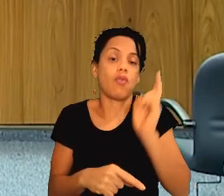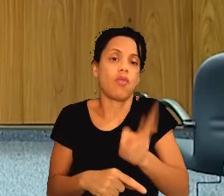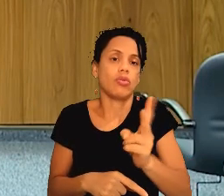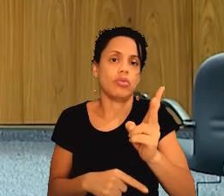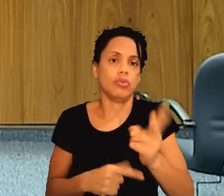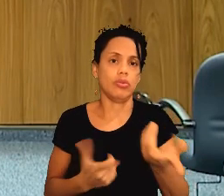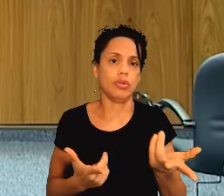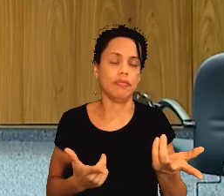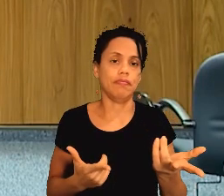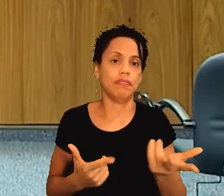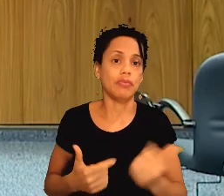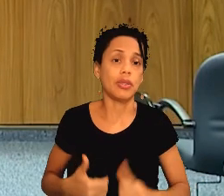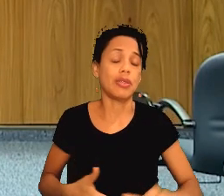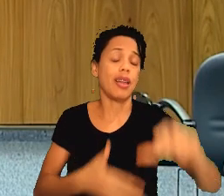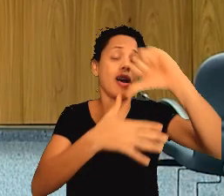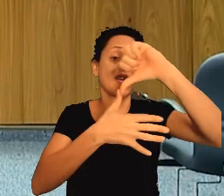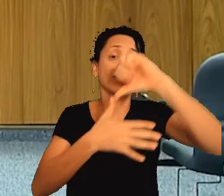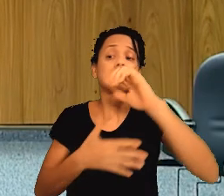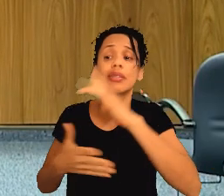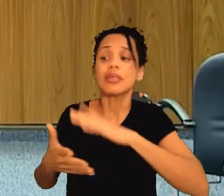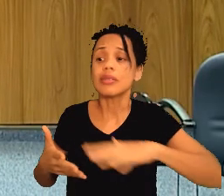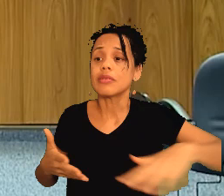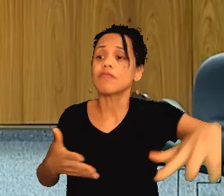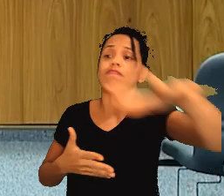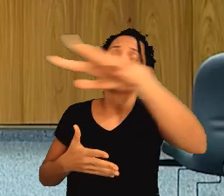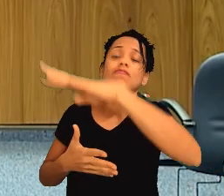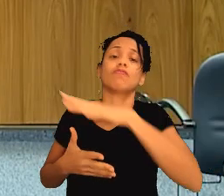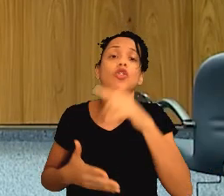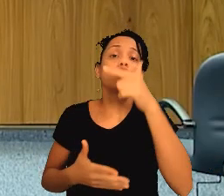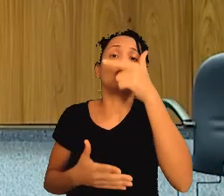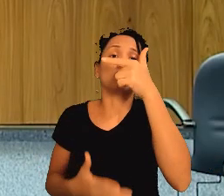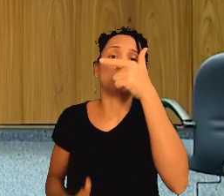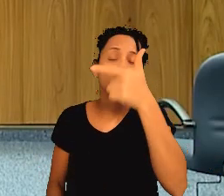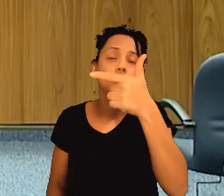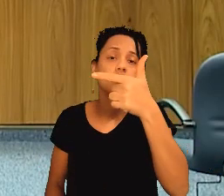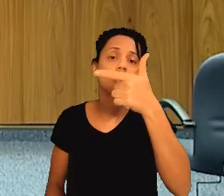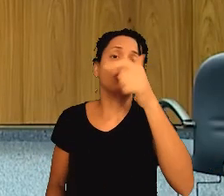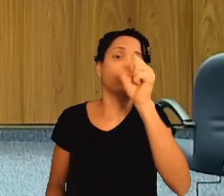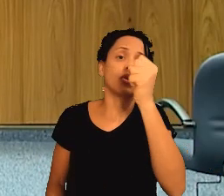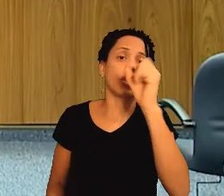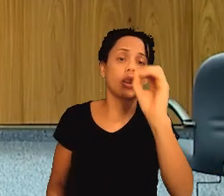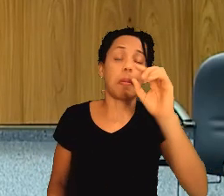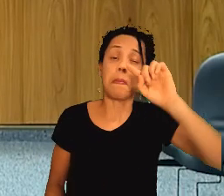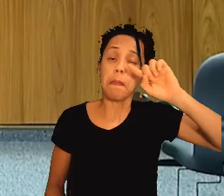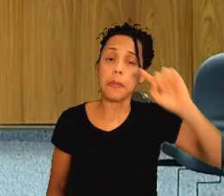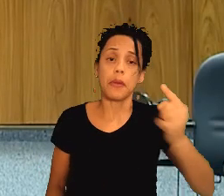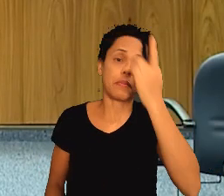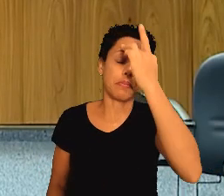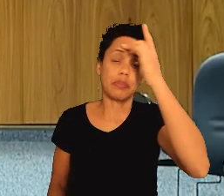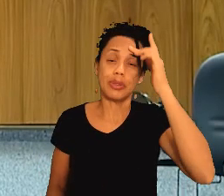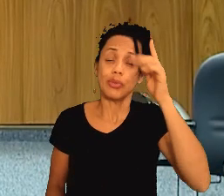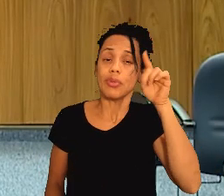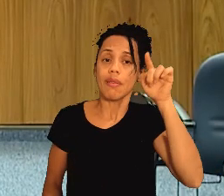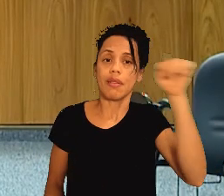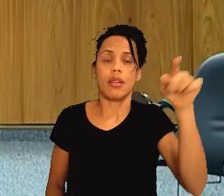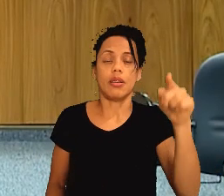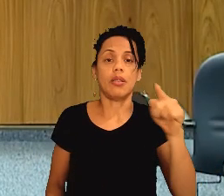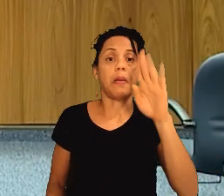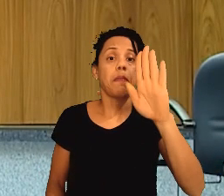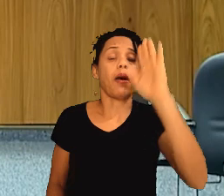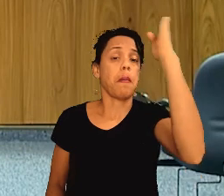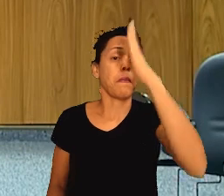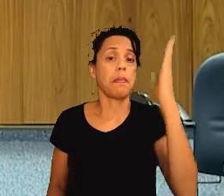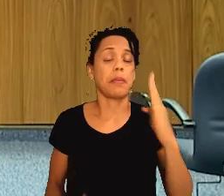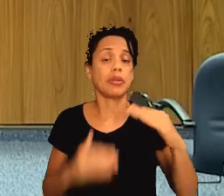guarani na América Latina está em torno de 280 mil pessoas, vivendo em vários países do Cone Sul da América